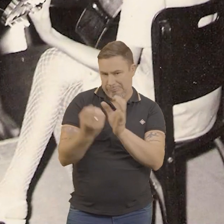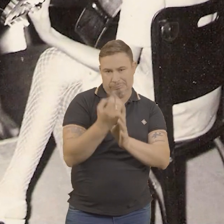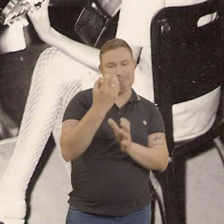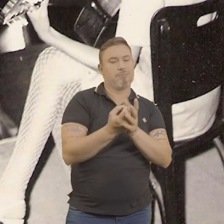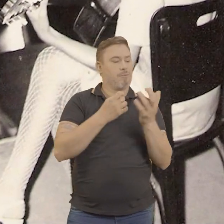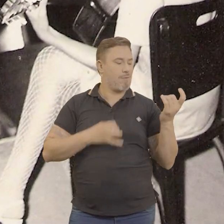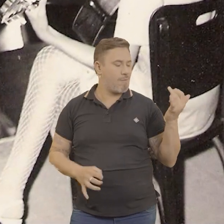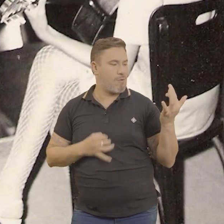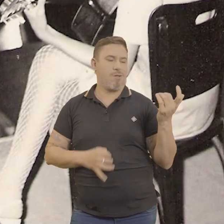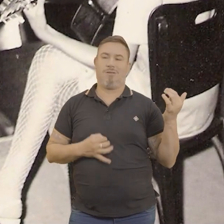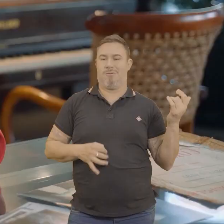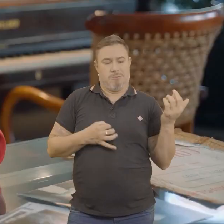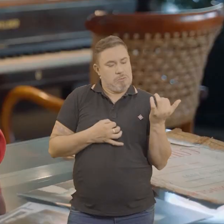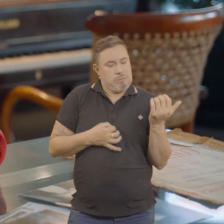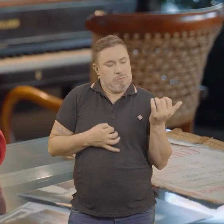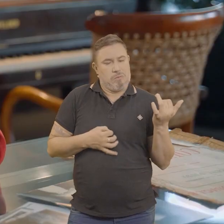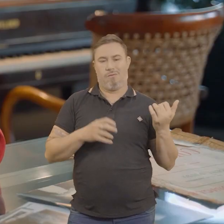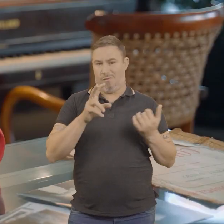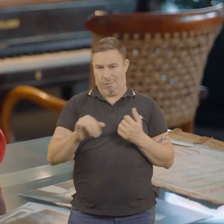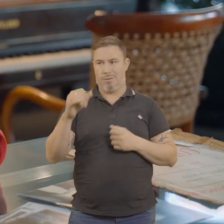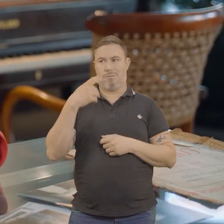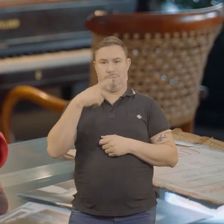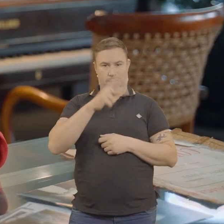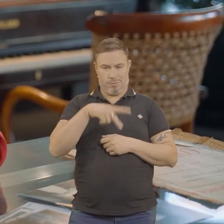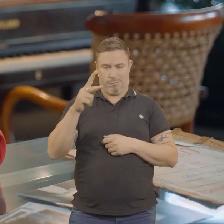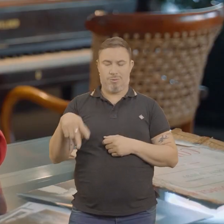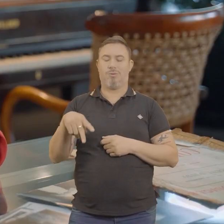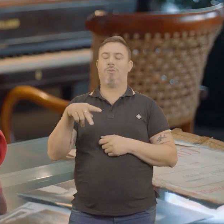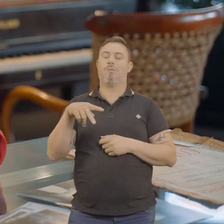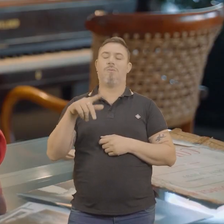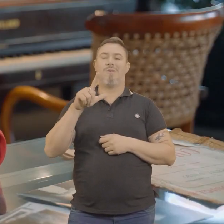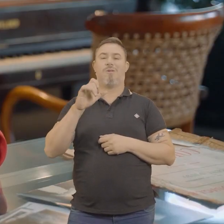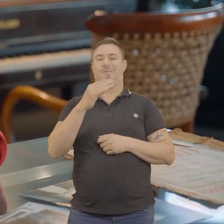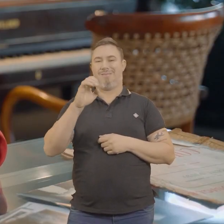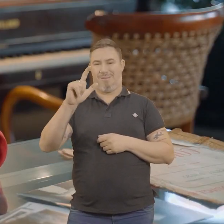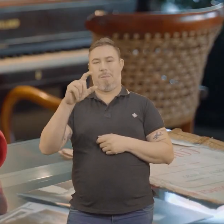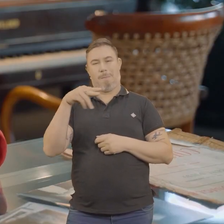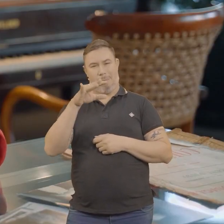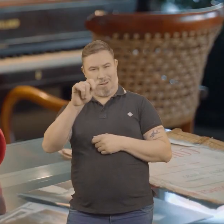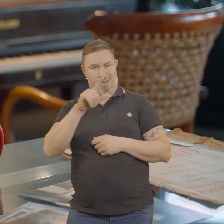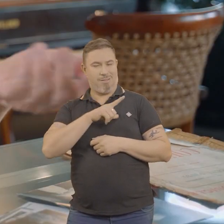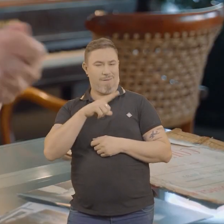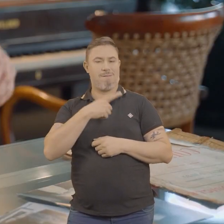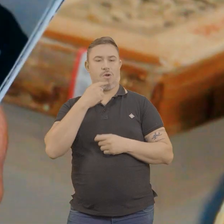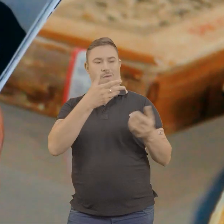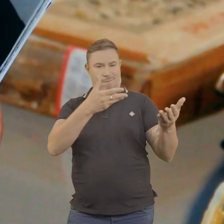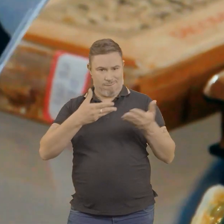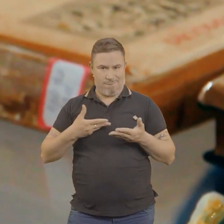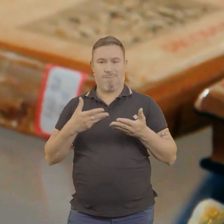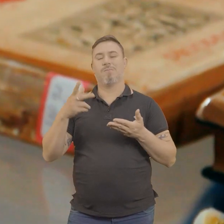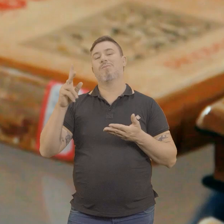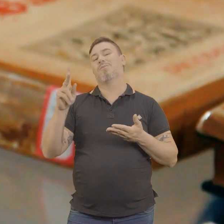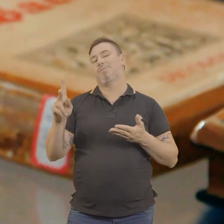para violão, do choro. O professor José Mário, ele era professor de violão, E ele foi convidado pelo maestro